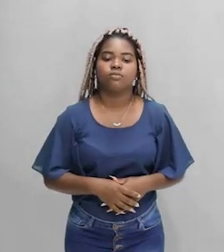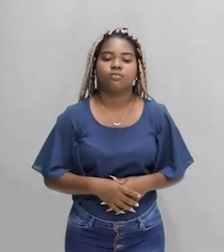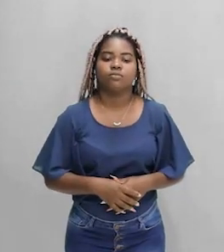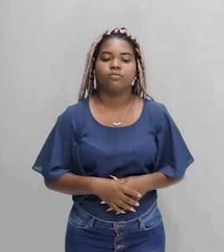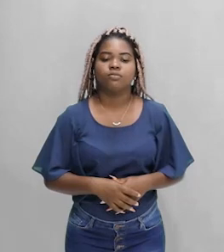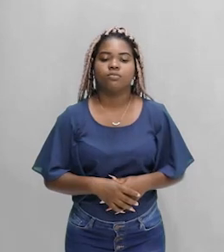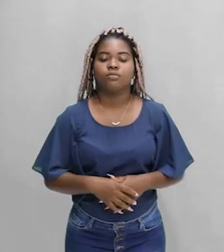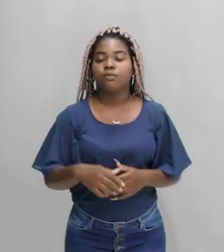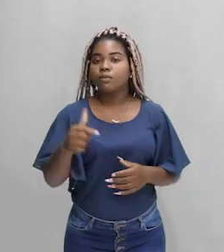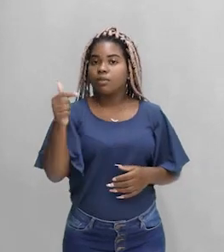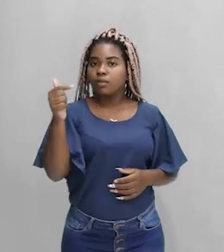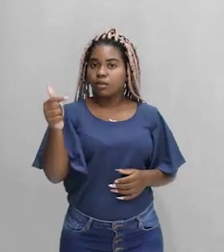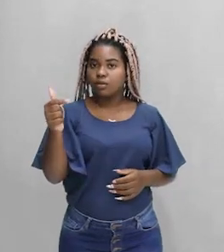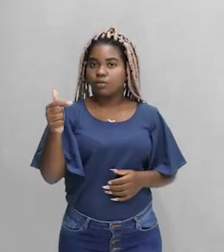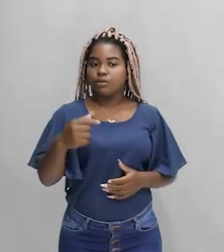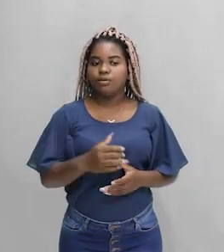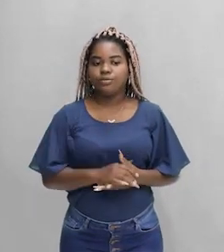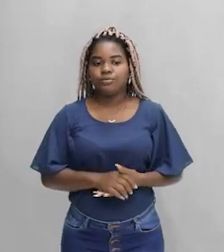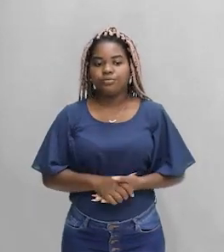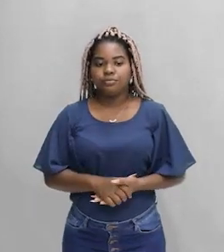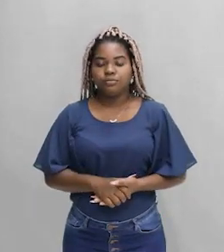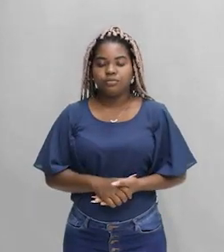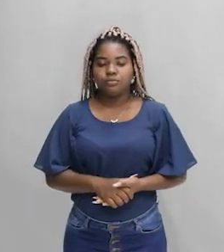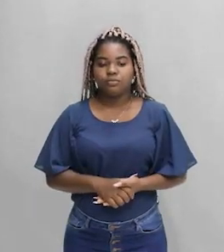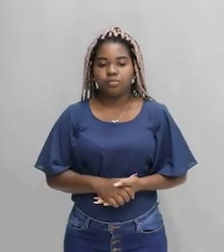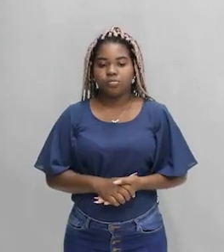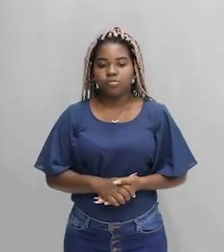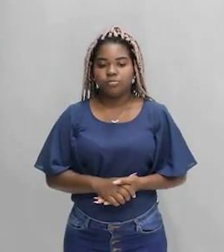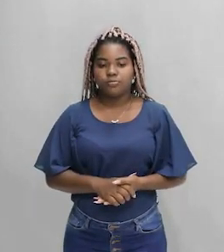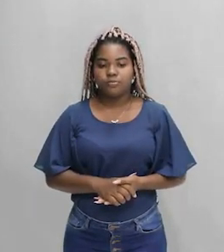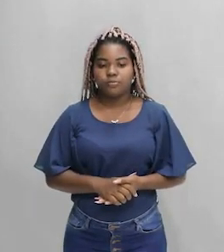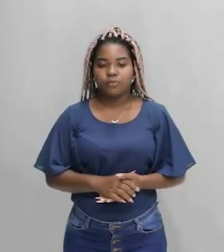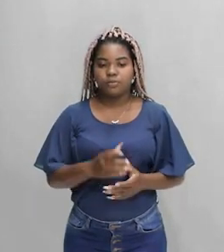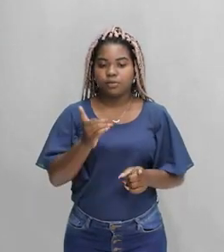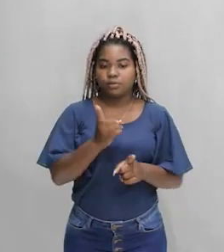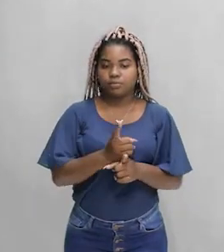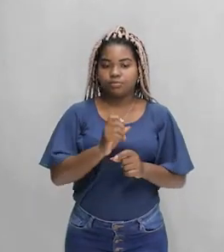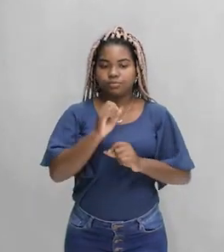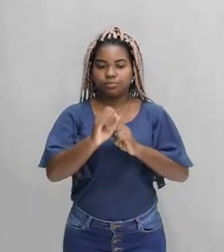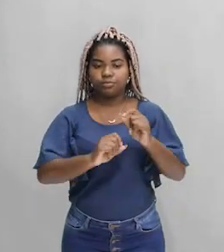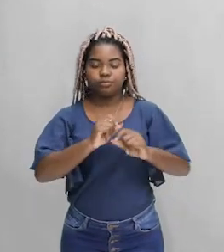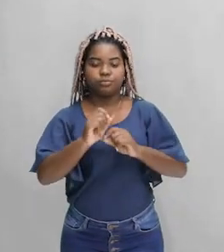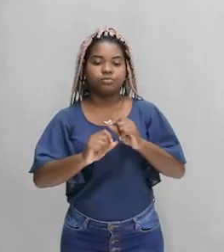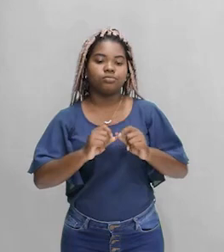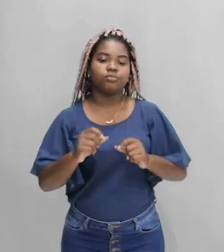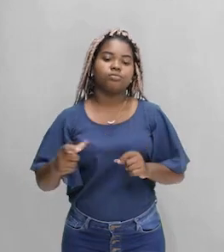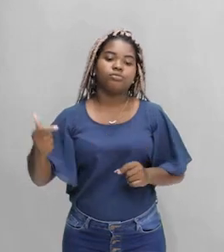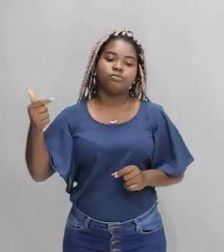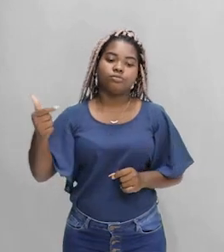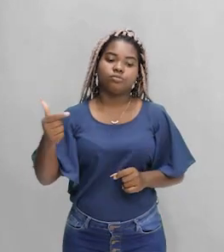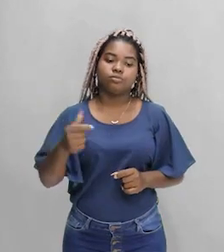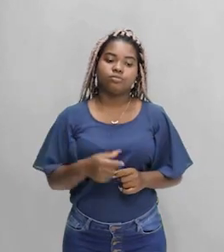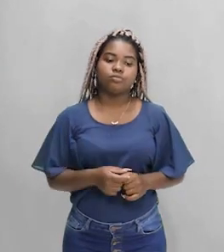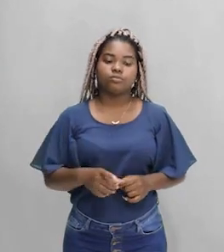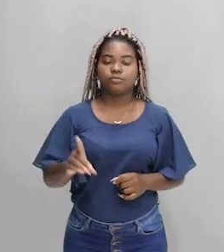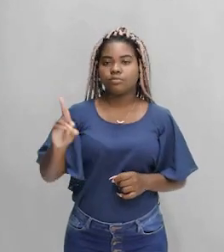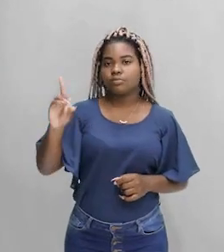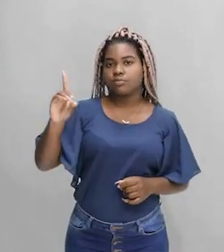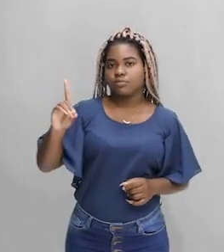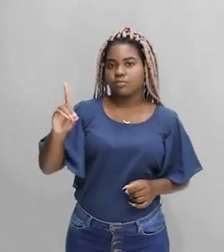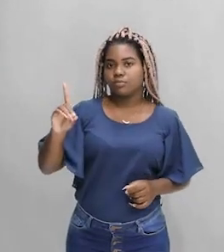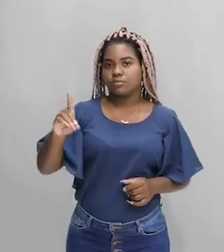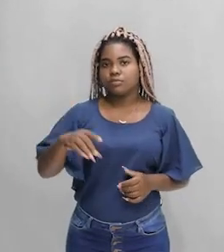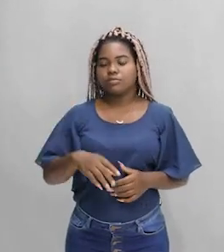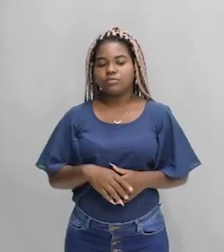do 4. Quem é a raiz quadrada do 4? É o próprio 2. E aí, nós já temos a imagem do meio que corresponde ao número 2. Por fim,